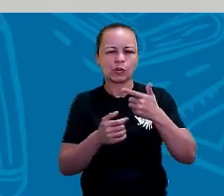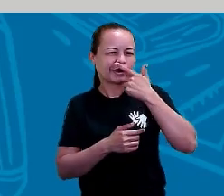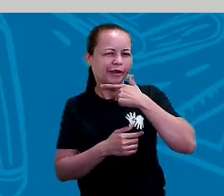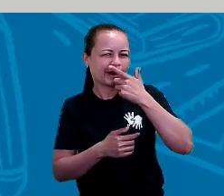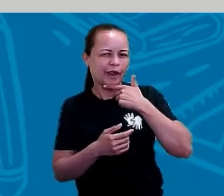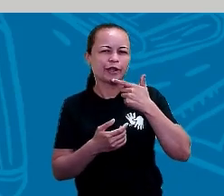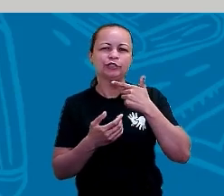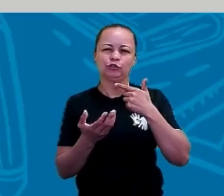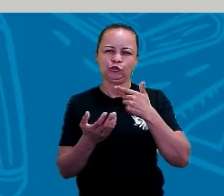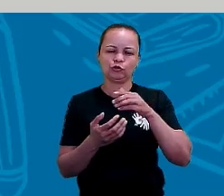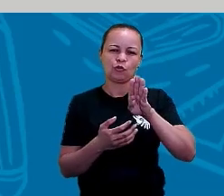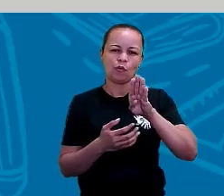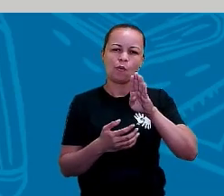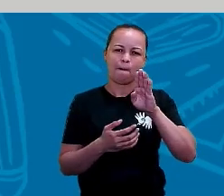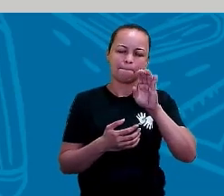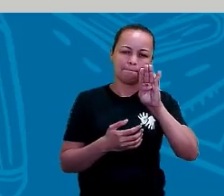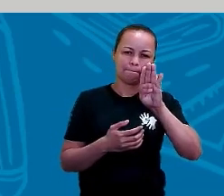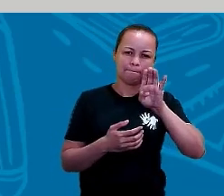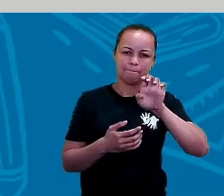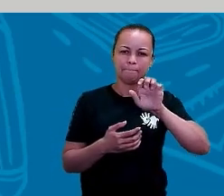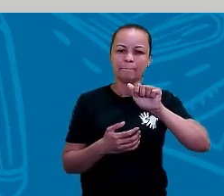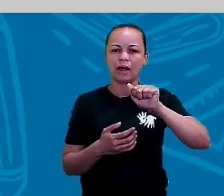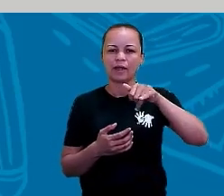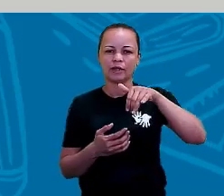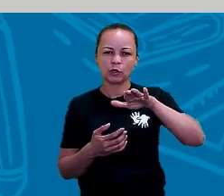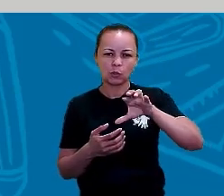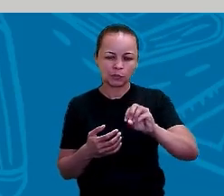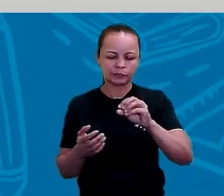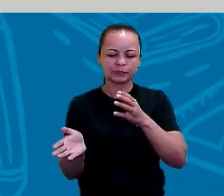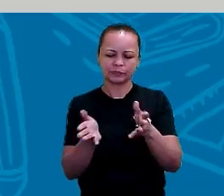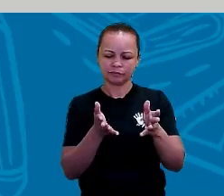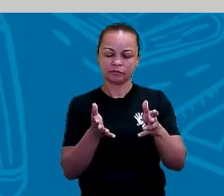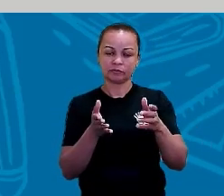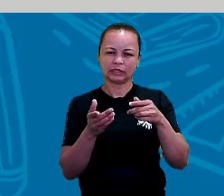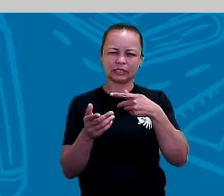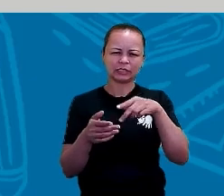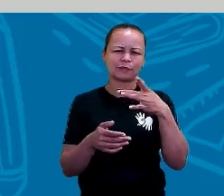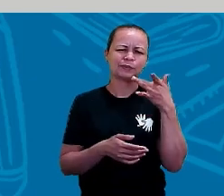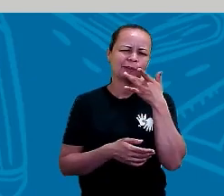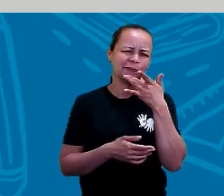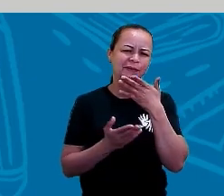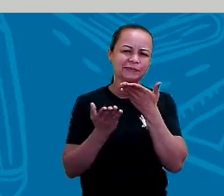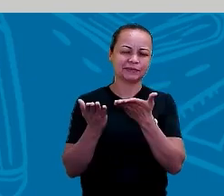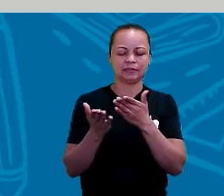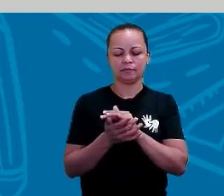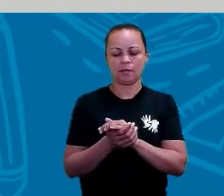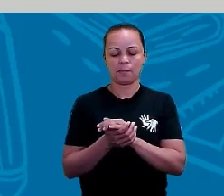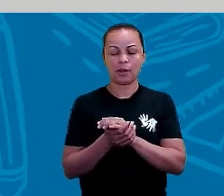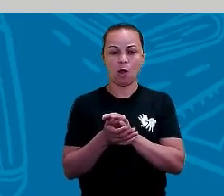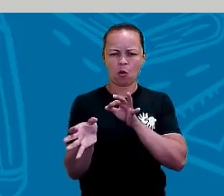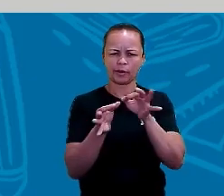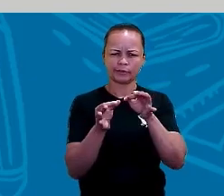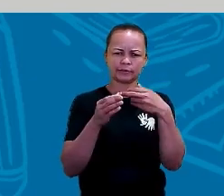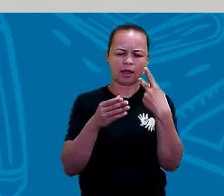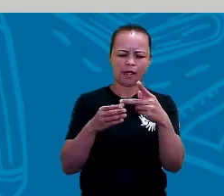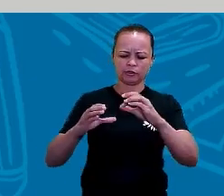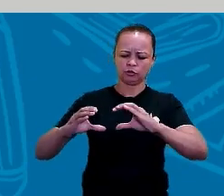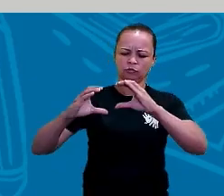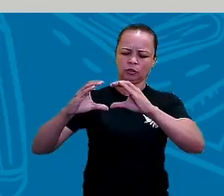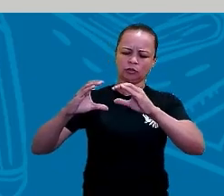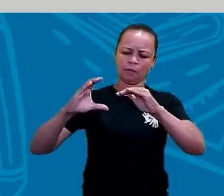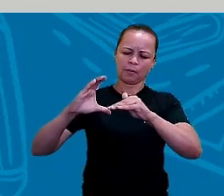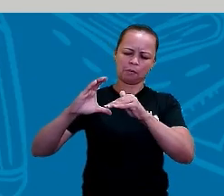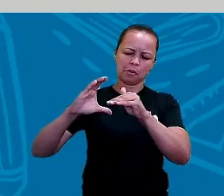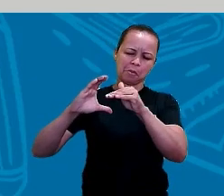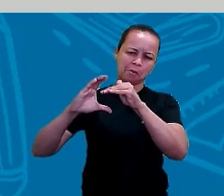tá suculenta, tá ou não tá? Tudo isso aí, para eu montar este produto, este bem, essa comida, esse